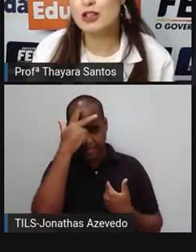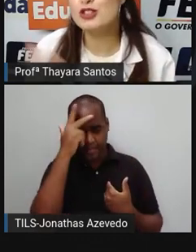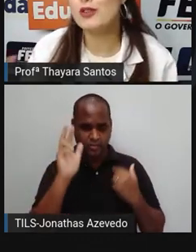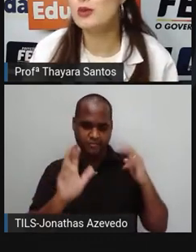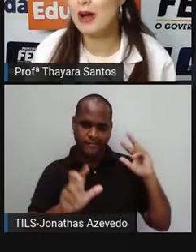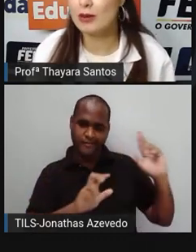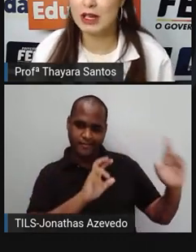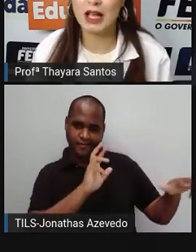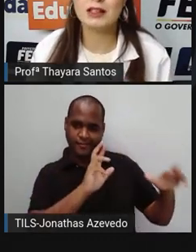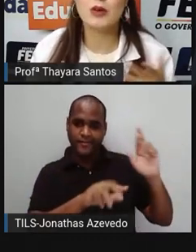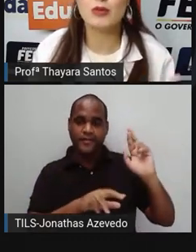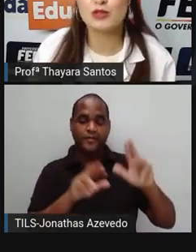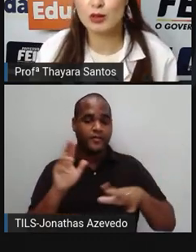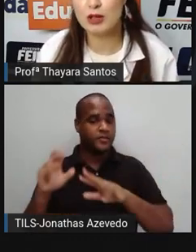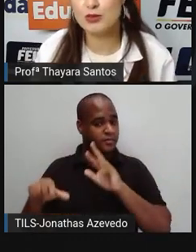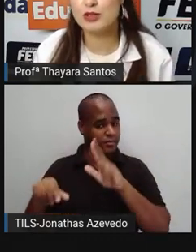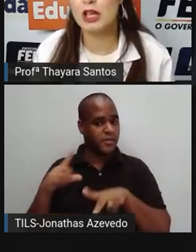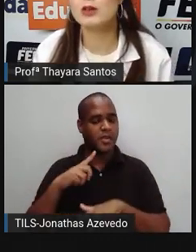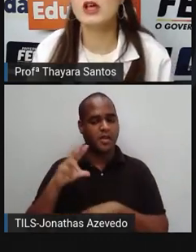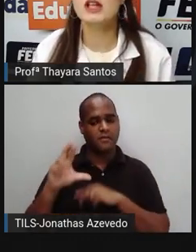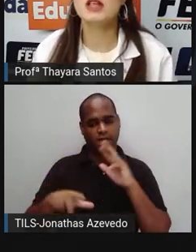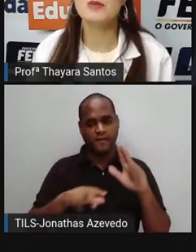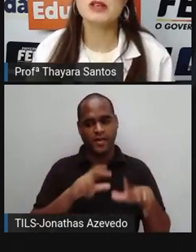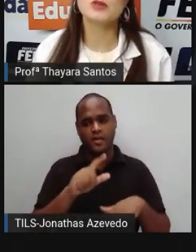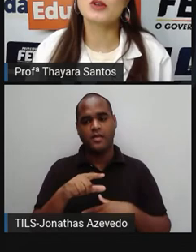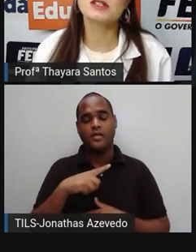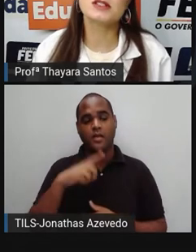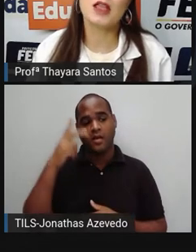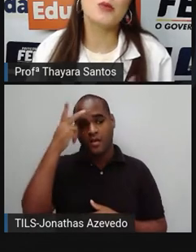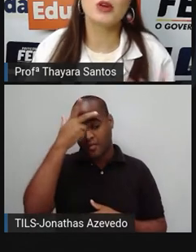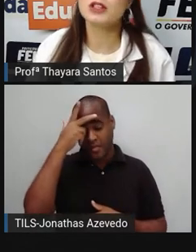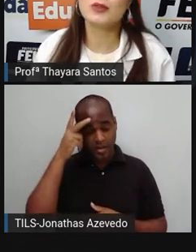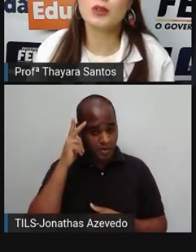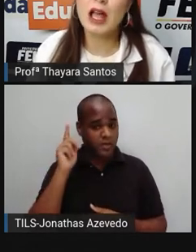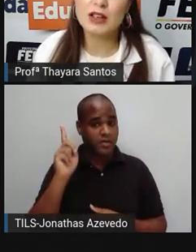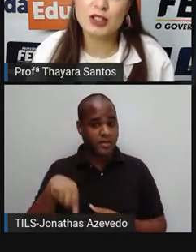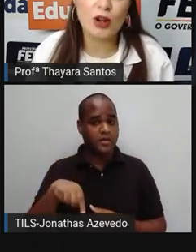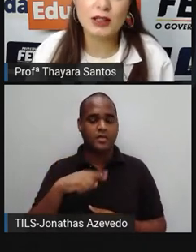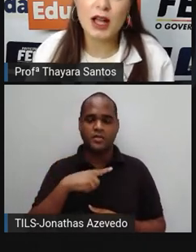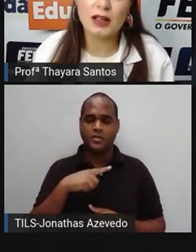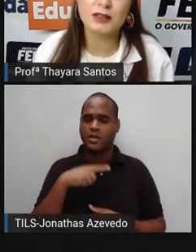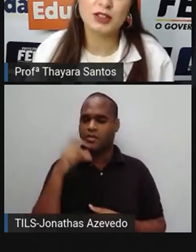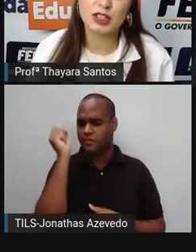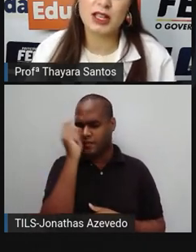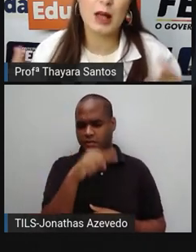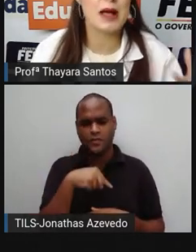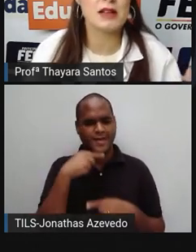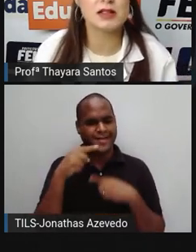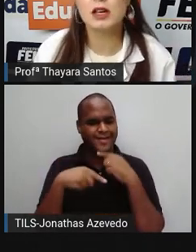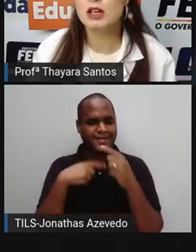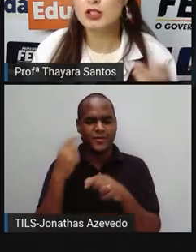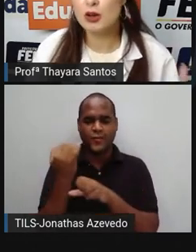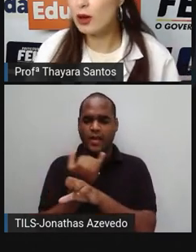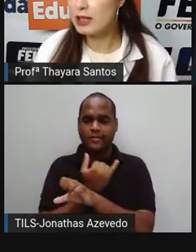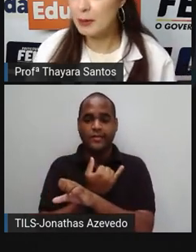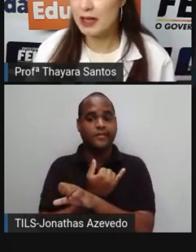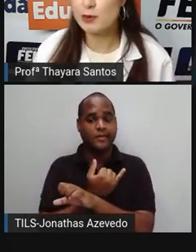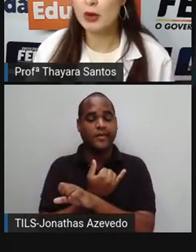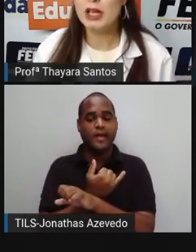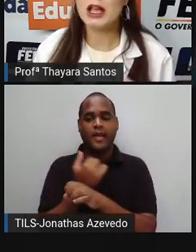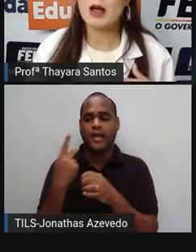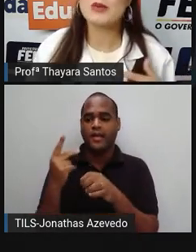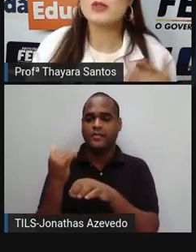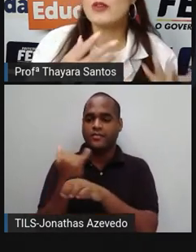organismo a individual né Cada um funciona de um jeito Tem pessoas que têm muita dificuldade de engordar nas de ganhar massa de